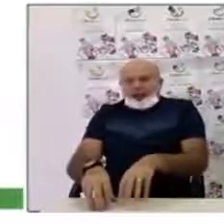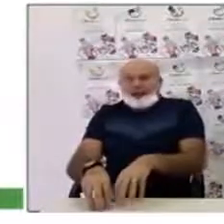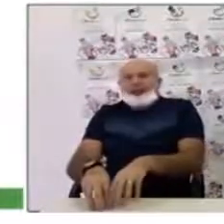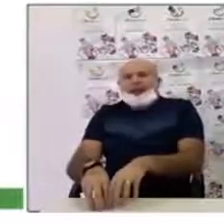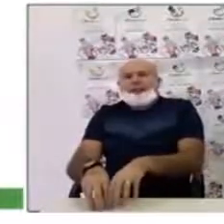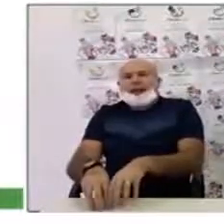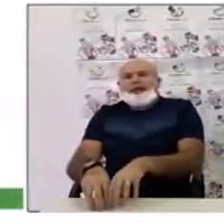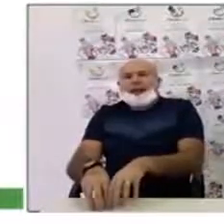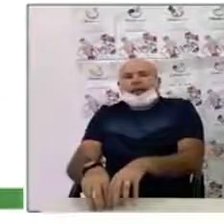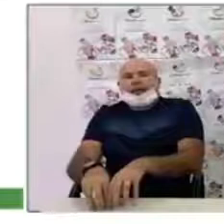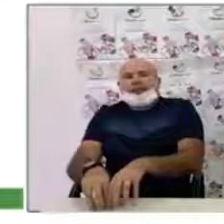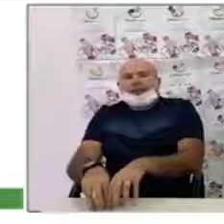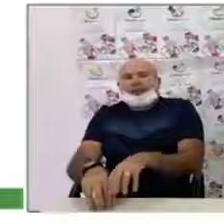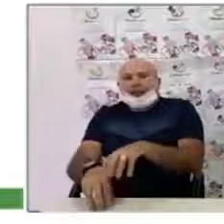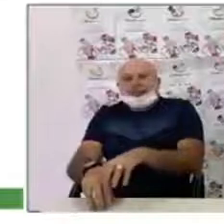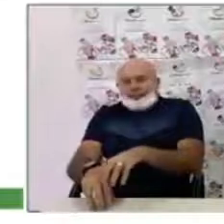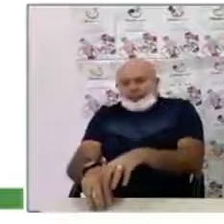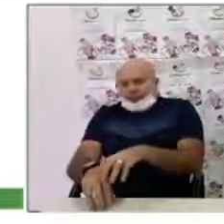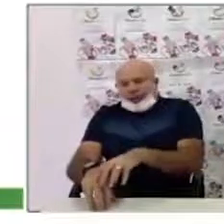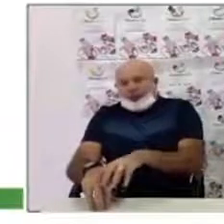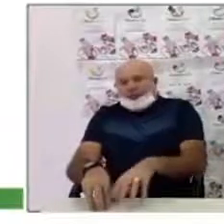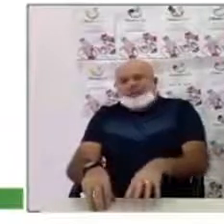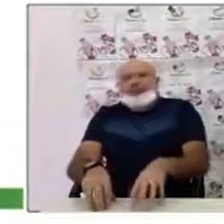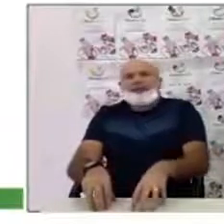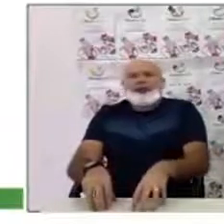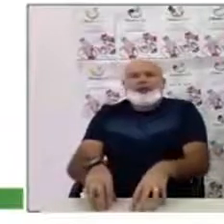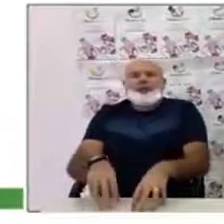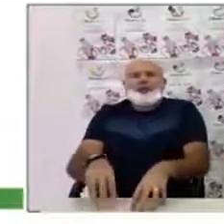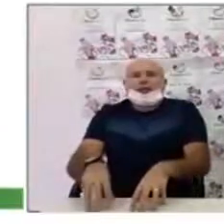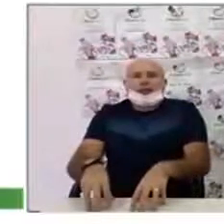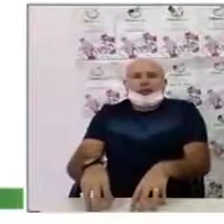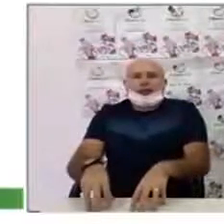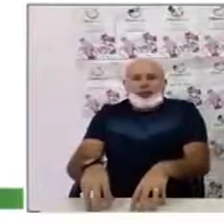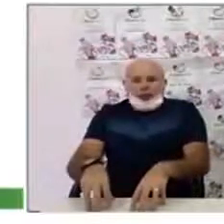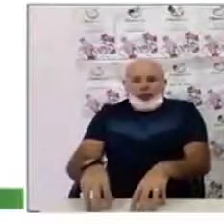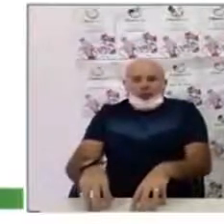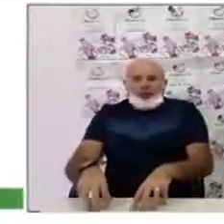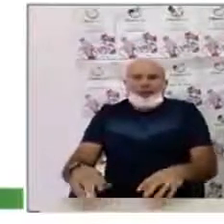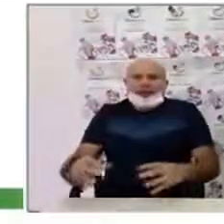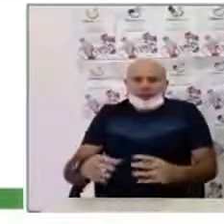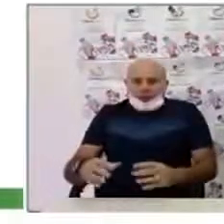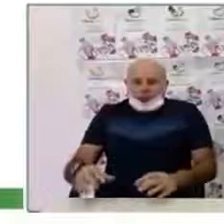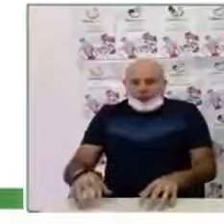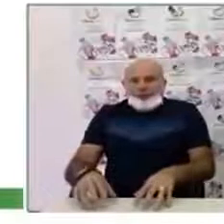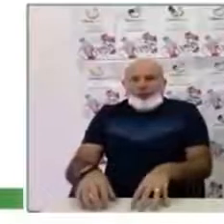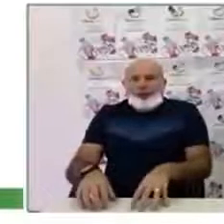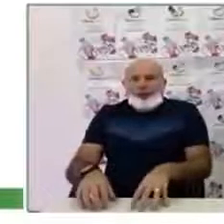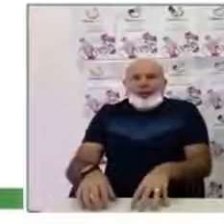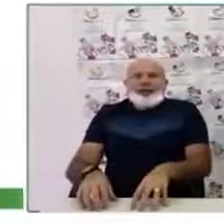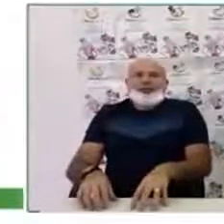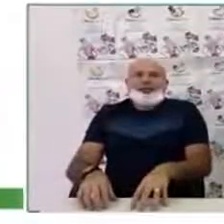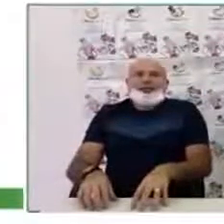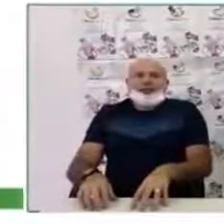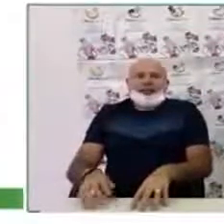era atraída pela parte negativa da outra matéria que estava distribuída de maneira uniforme. Então, aí ele explicou de alguma forma